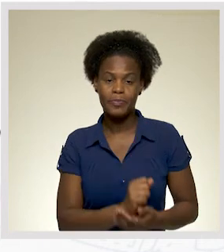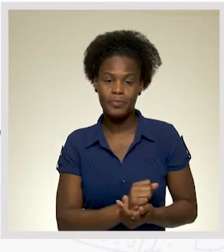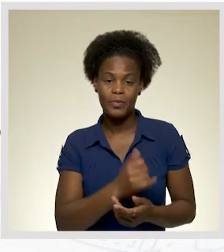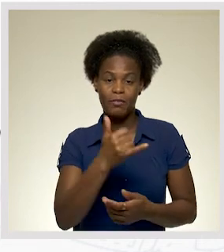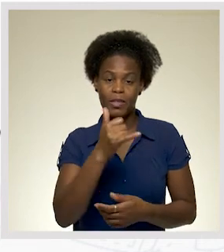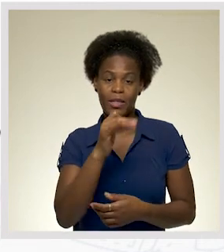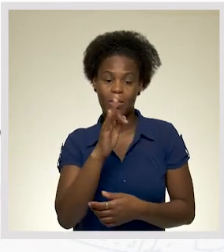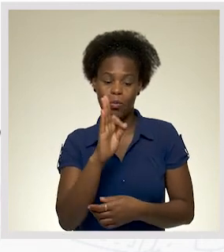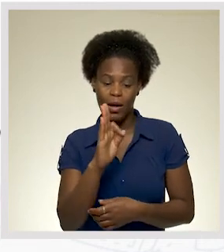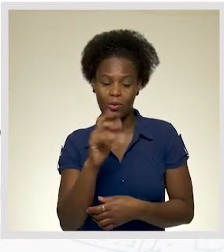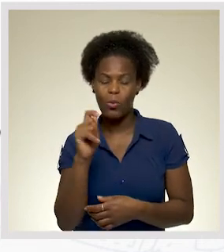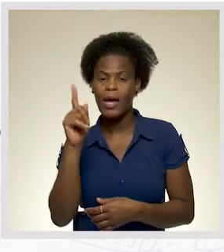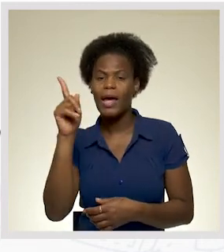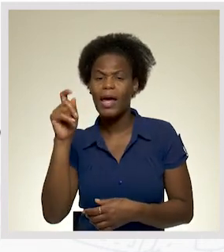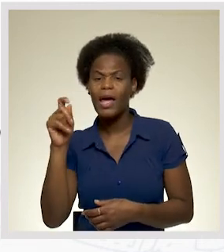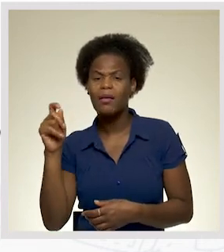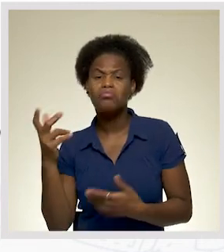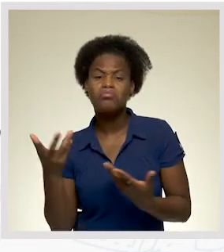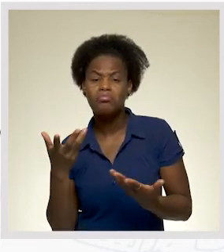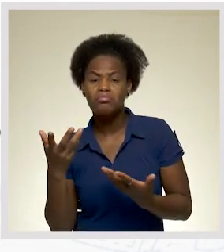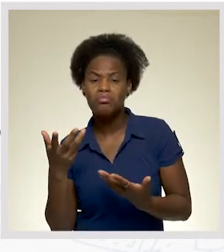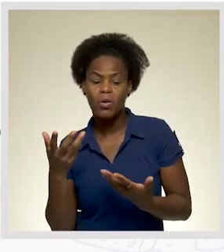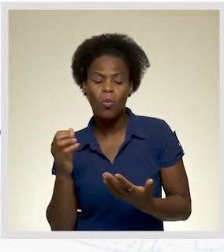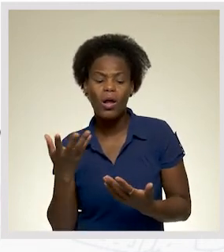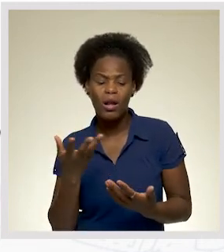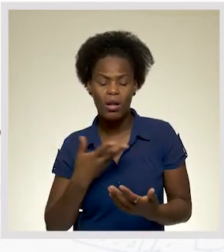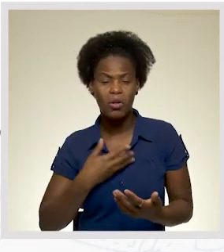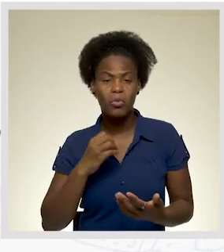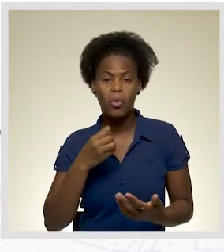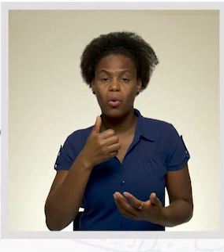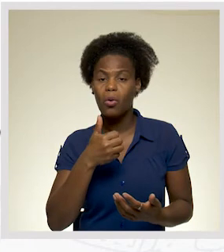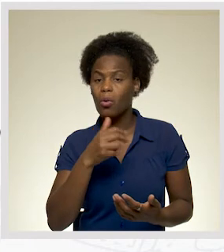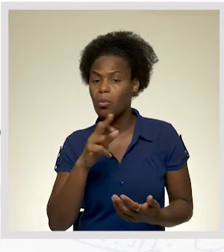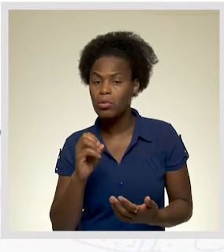24 é o dobro, triplo, quádruplo ou